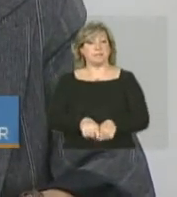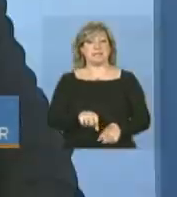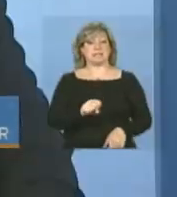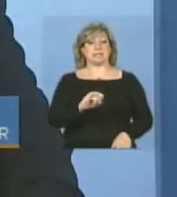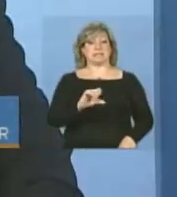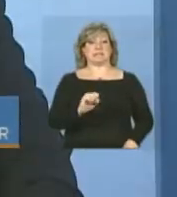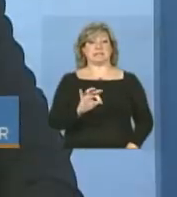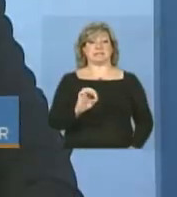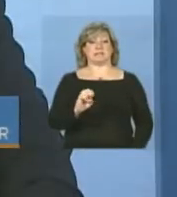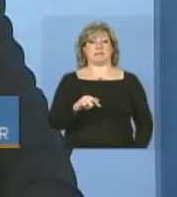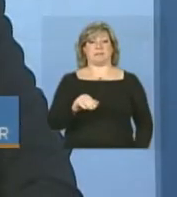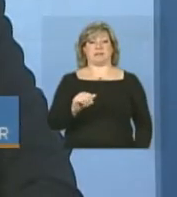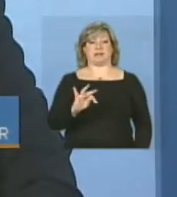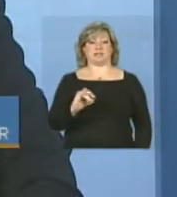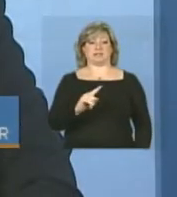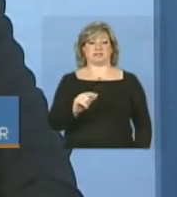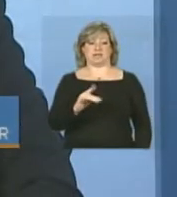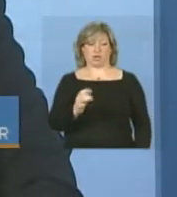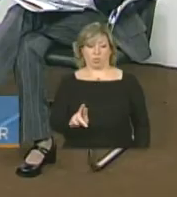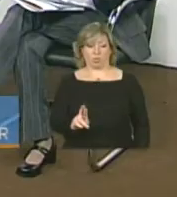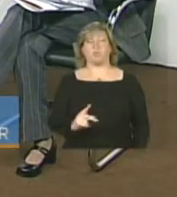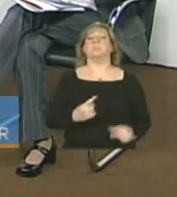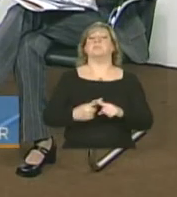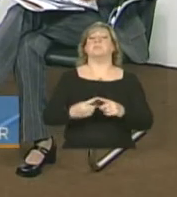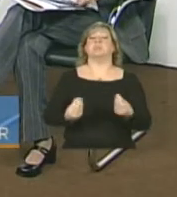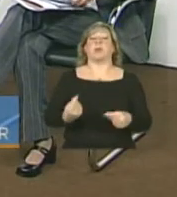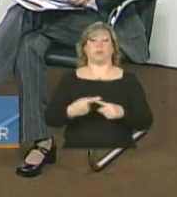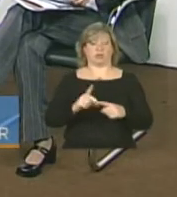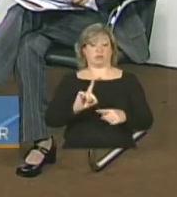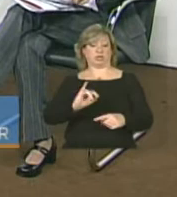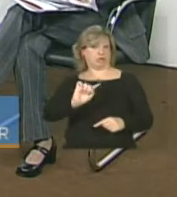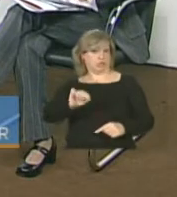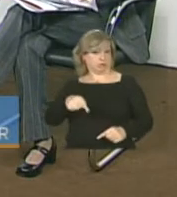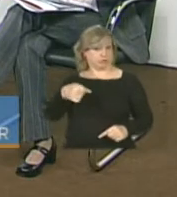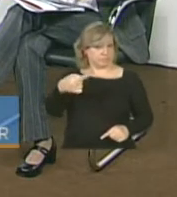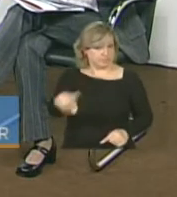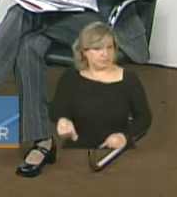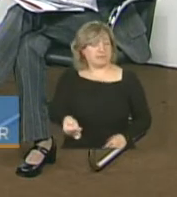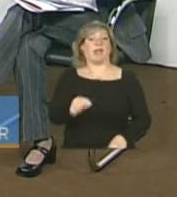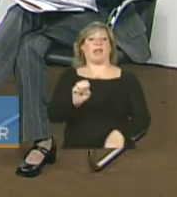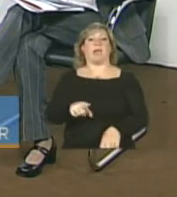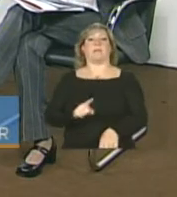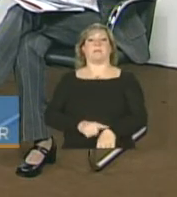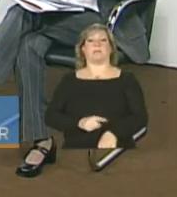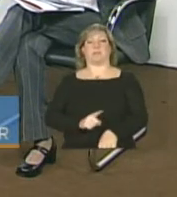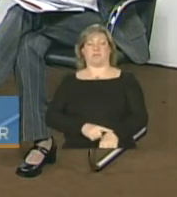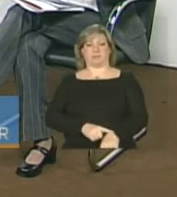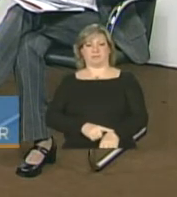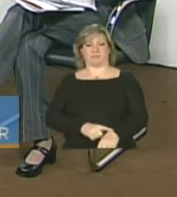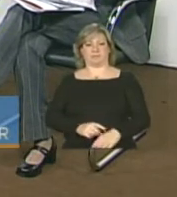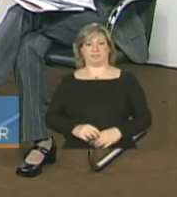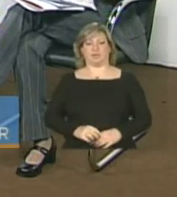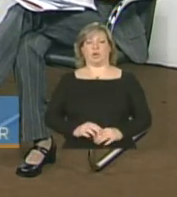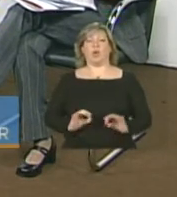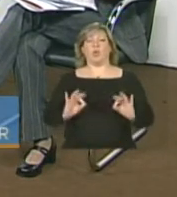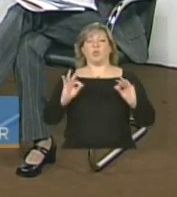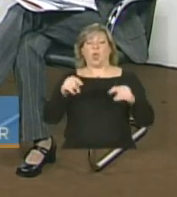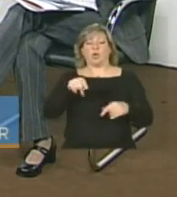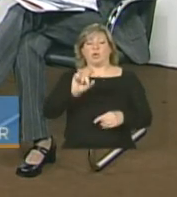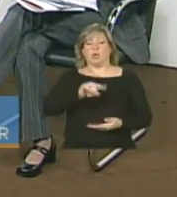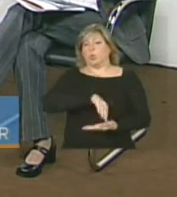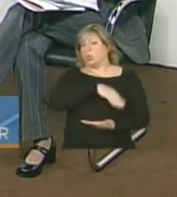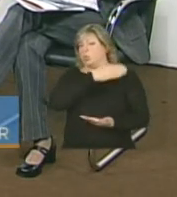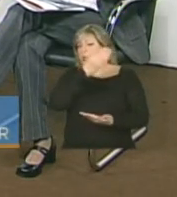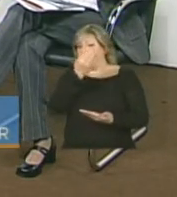sistematizador. Isso porque no dia seguinte é o momento, esse dia todo é destinado